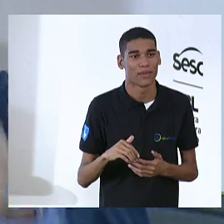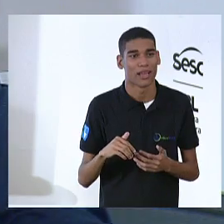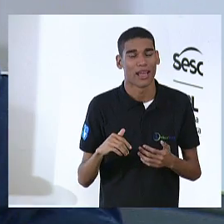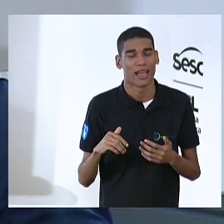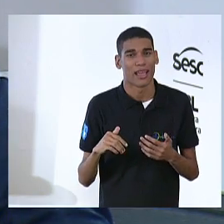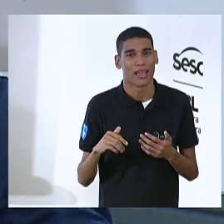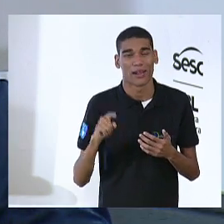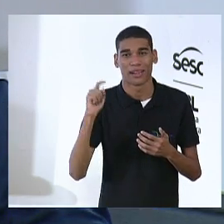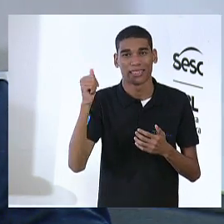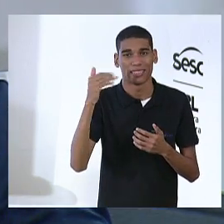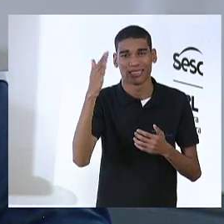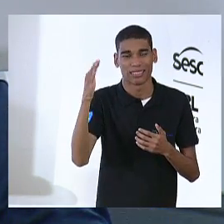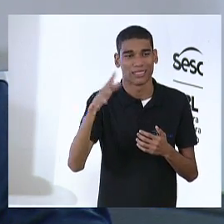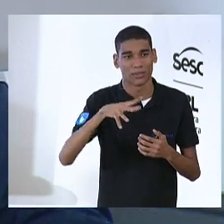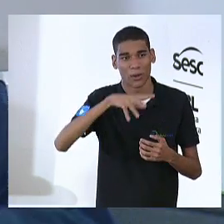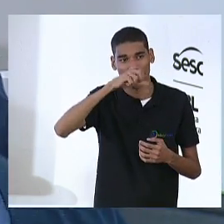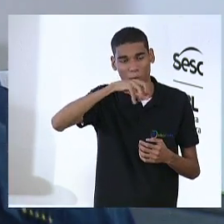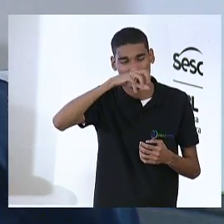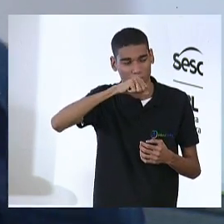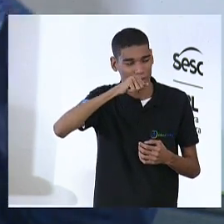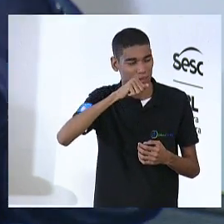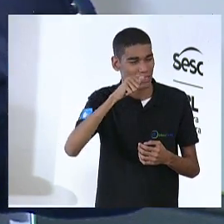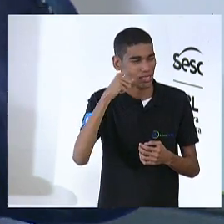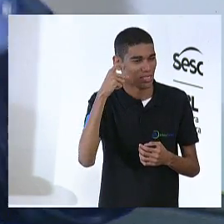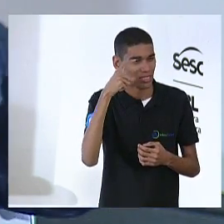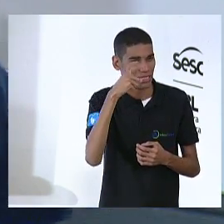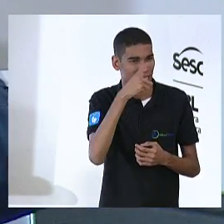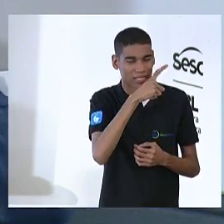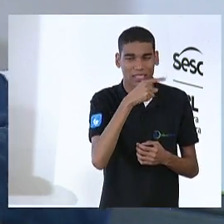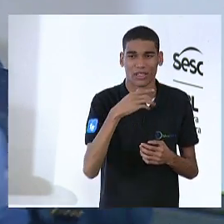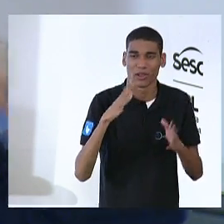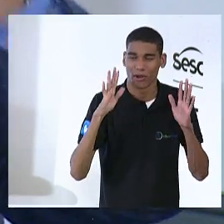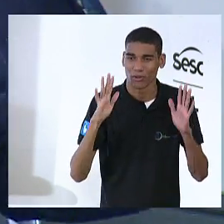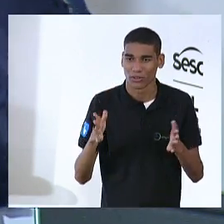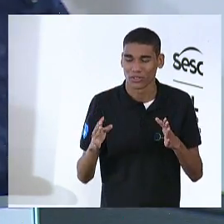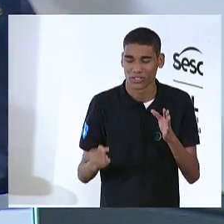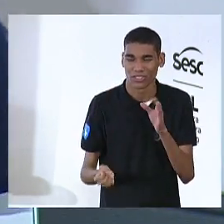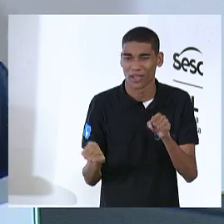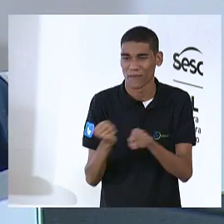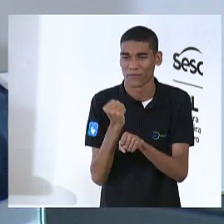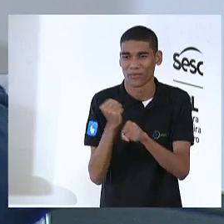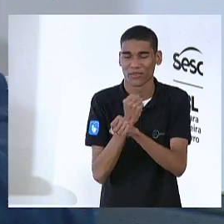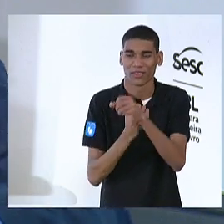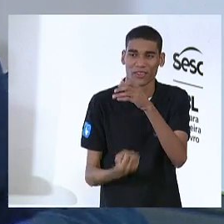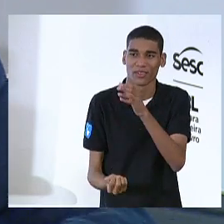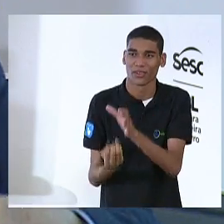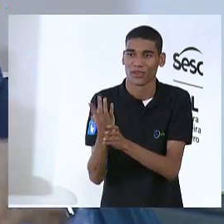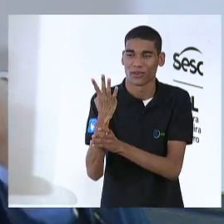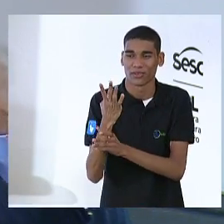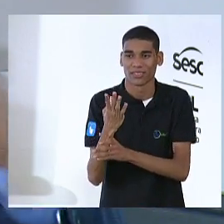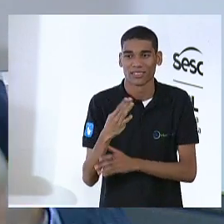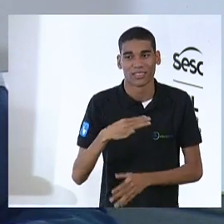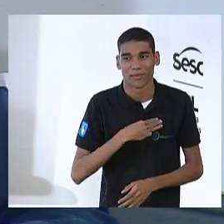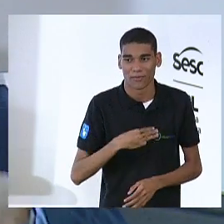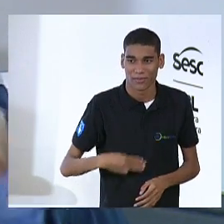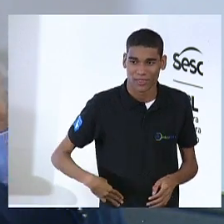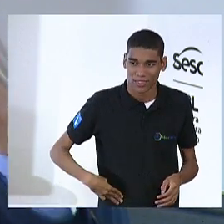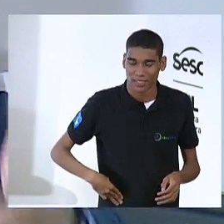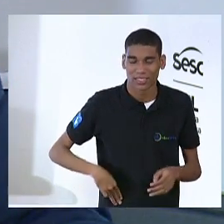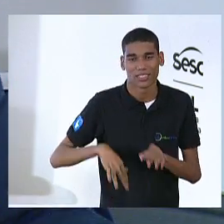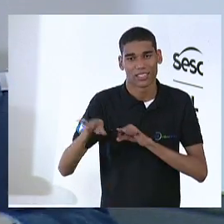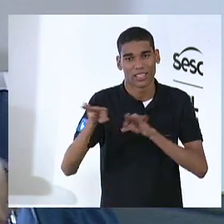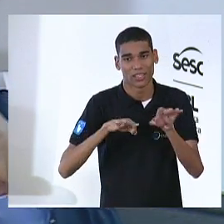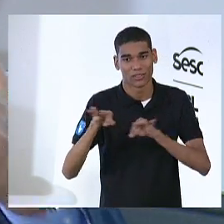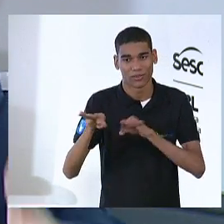rarefeito. Eu trabalhei montei ministérios, fui diretor técnico de ministérios de planejamento